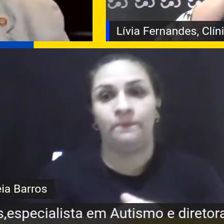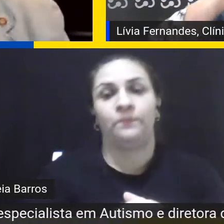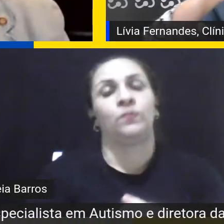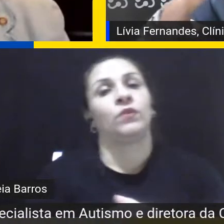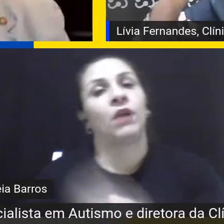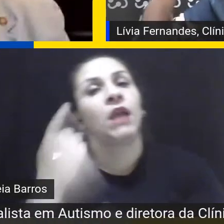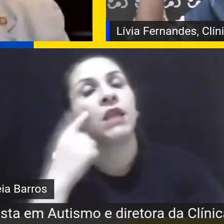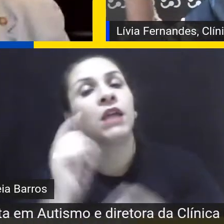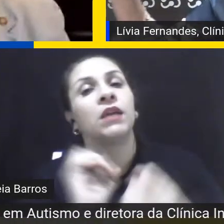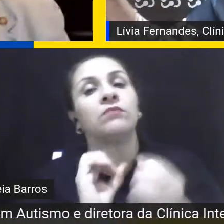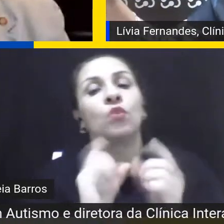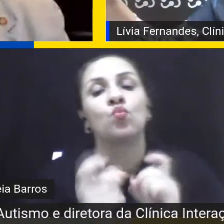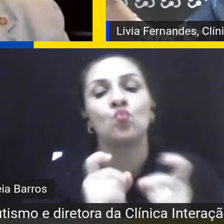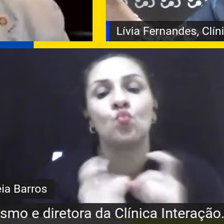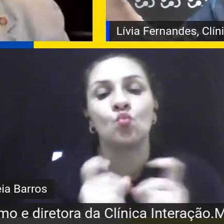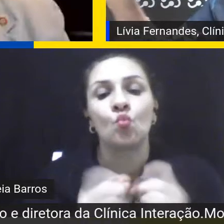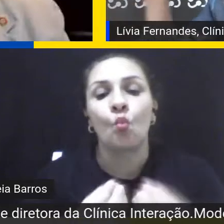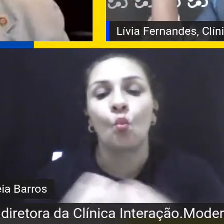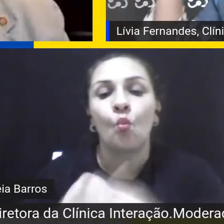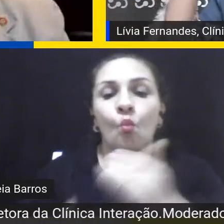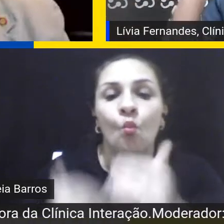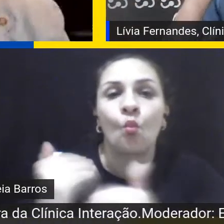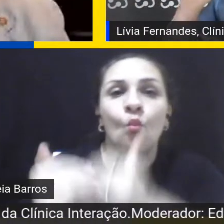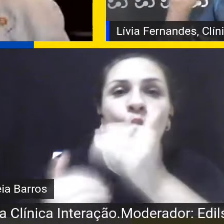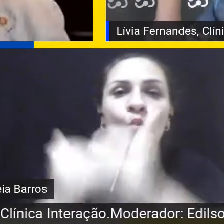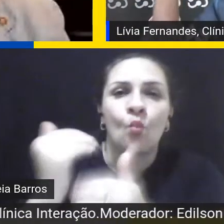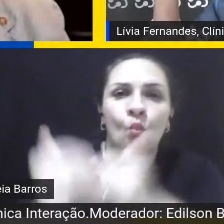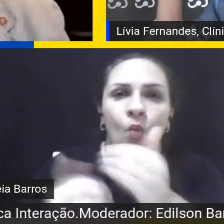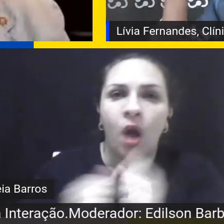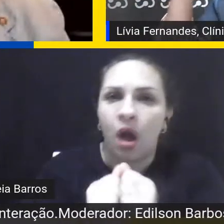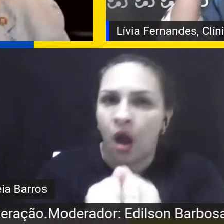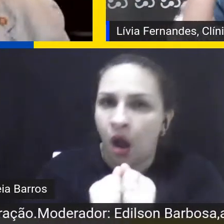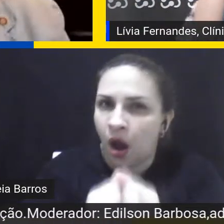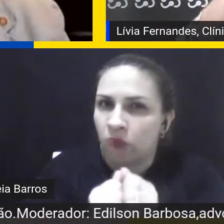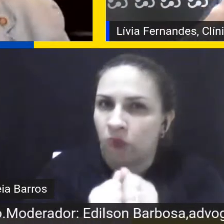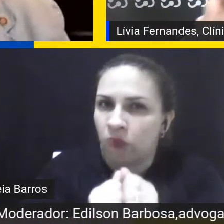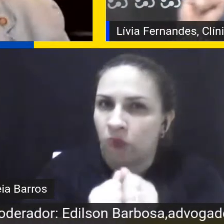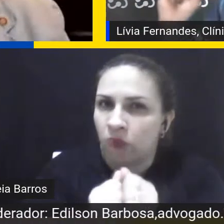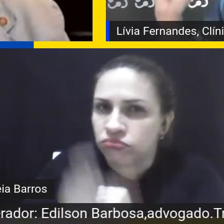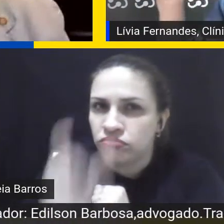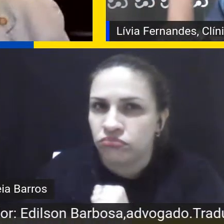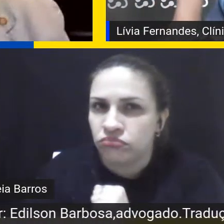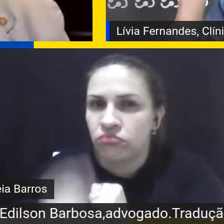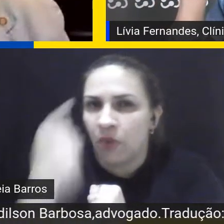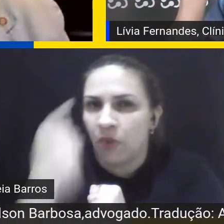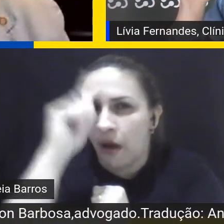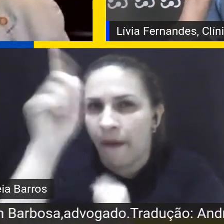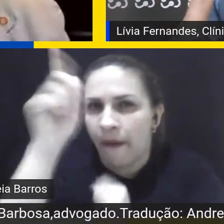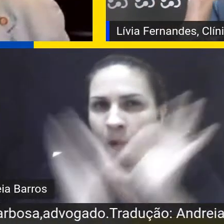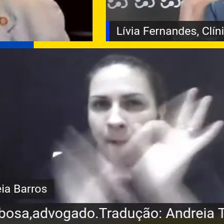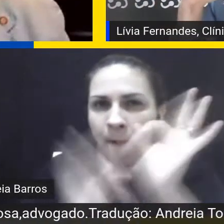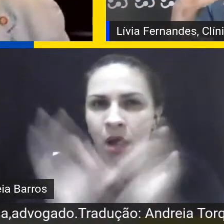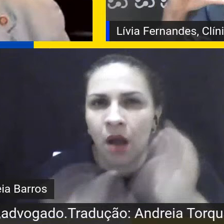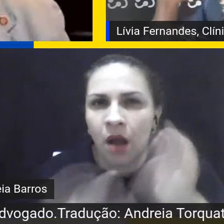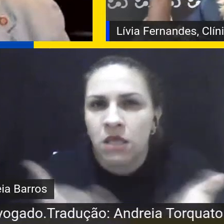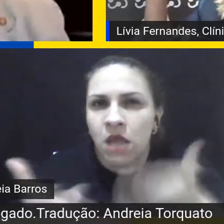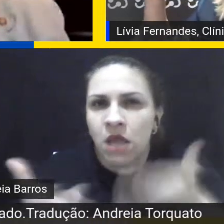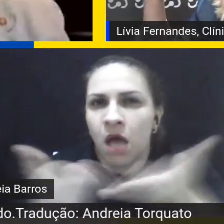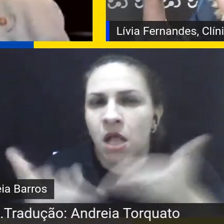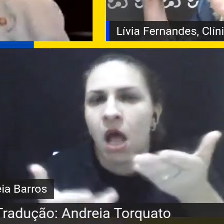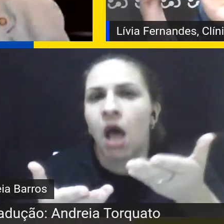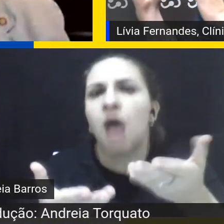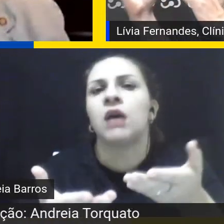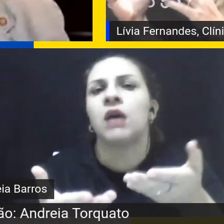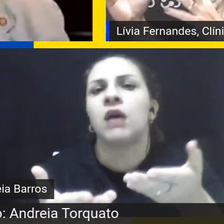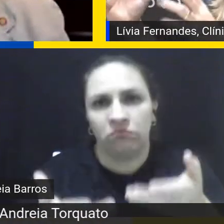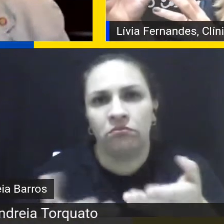gerenciamento do desenvolvimento dessa criança. Então, eles avaliam, eles fazem um plano de tratamento, daí vão para